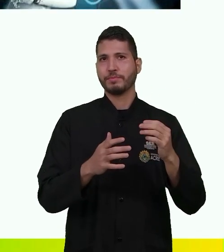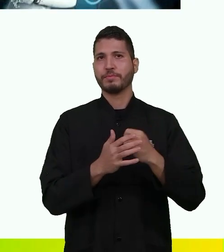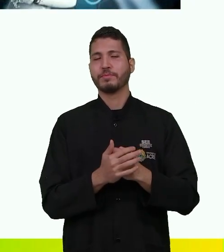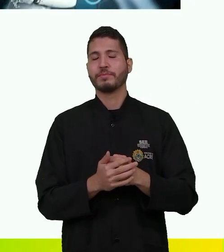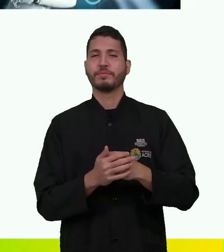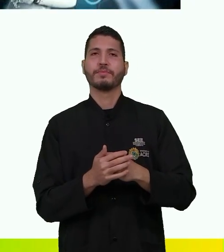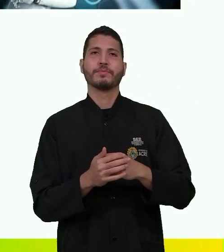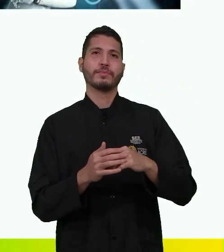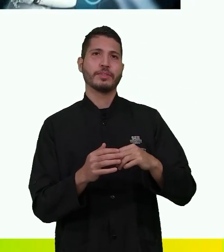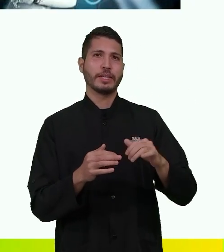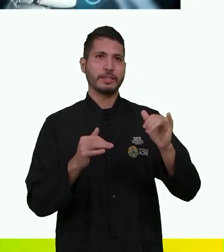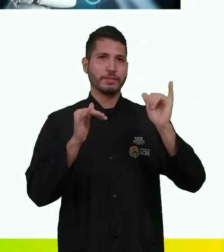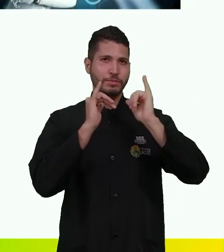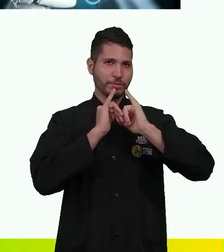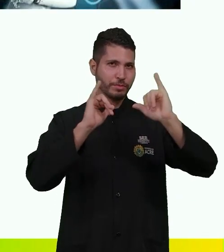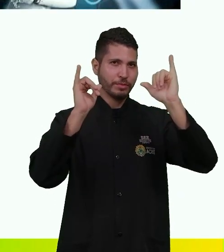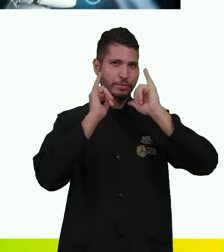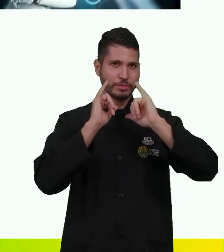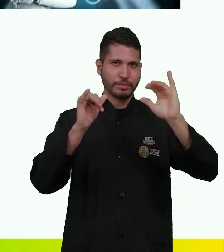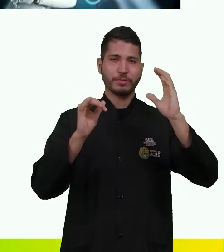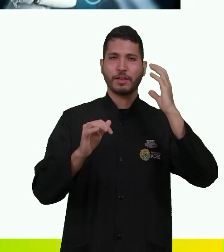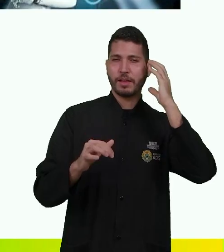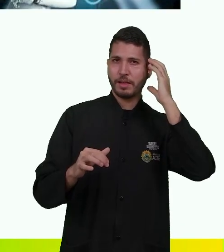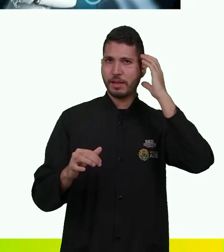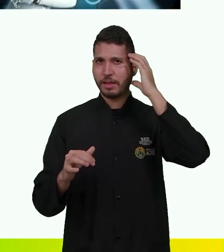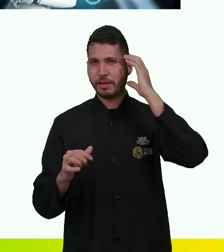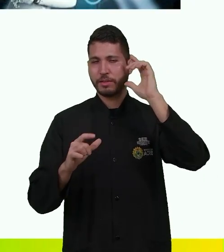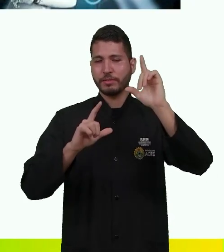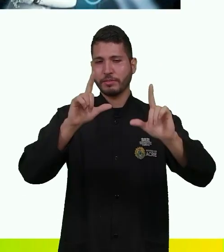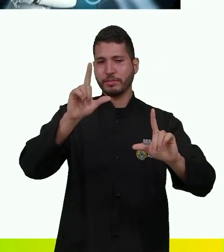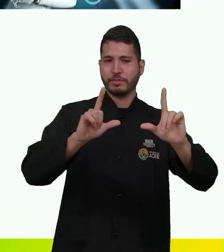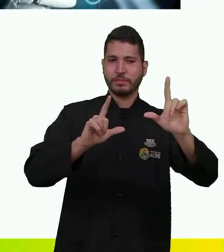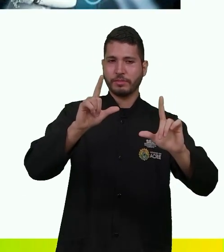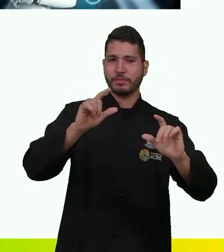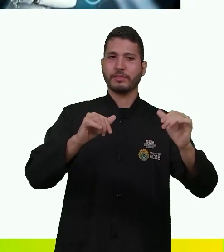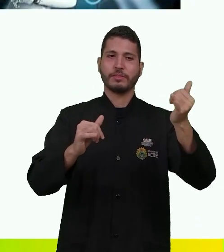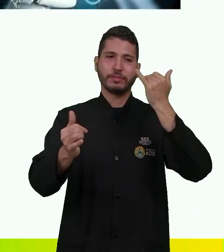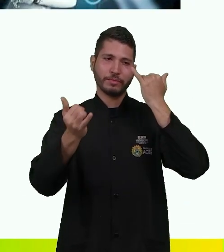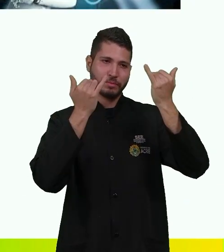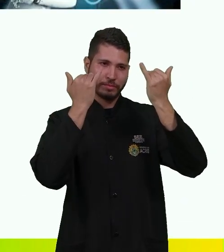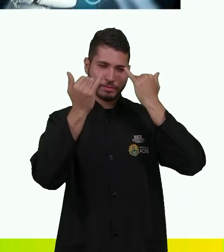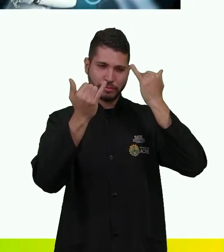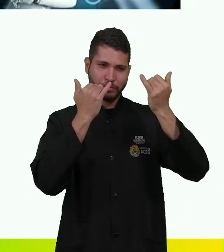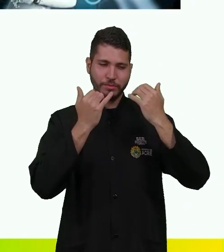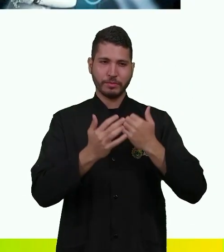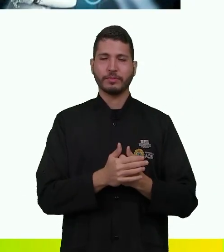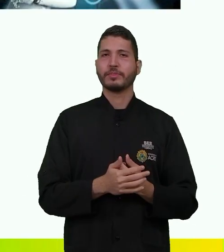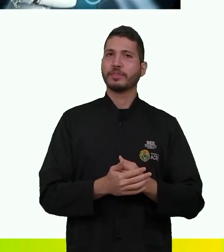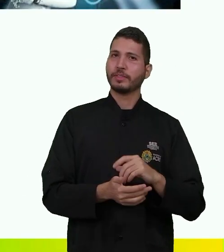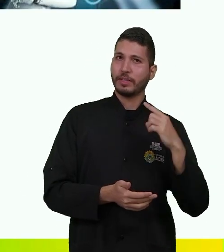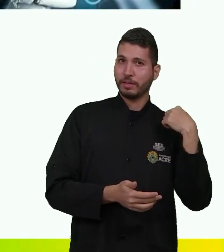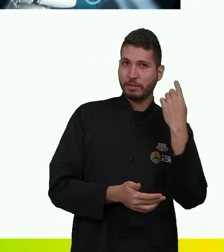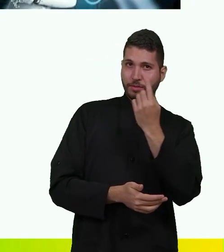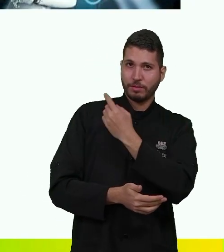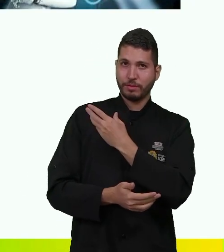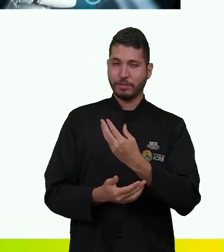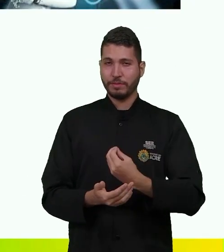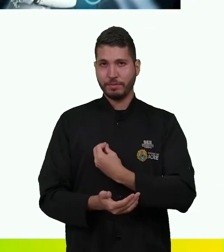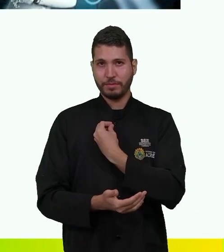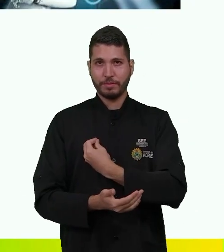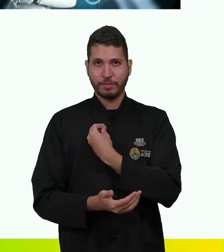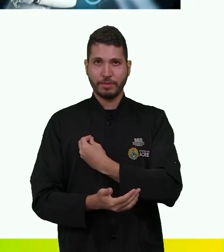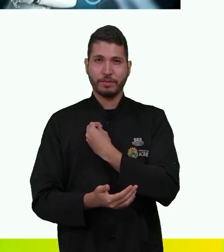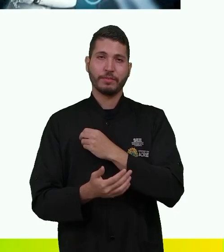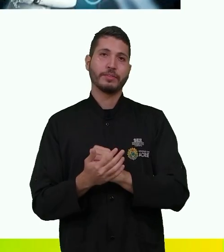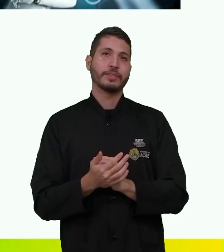rádio, na televisão. A forma como essas notícias chegam para a gente estão na palma da nossa mão. O conforto da